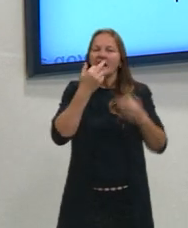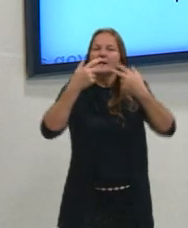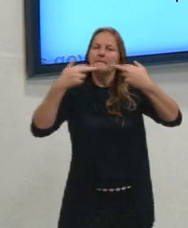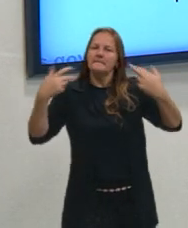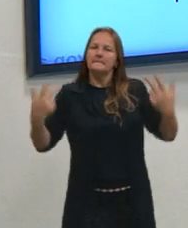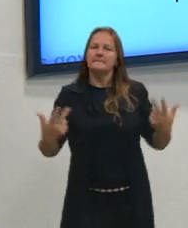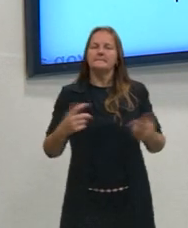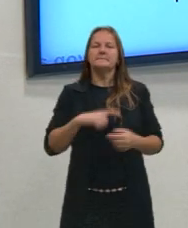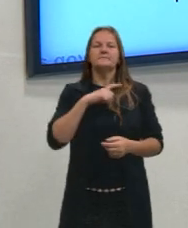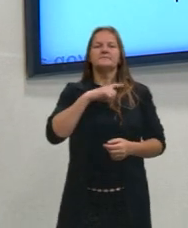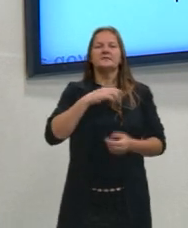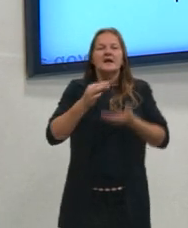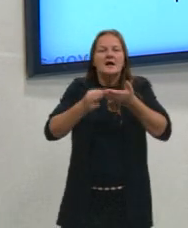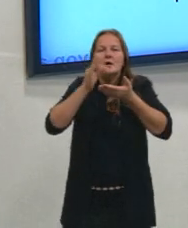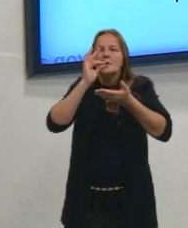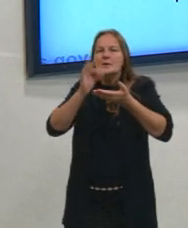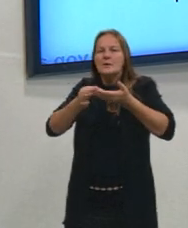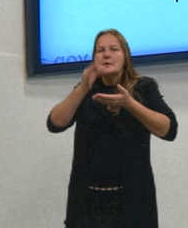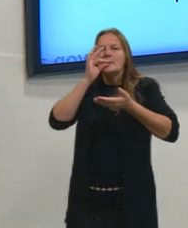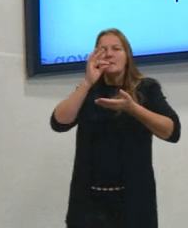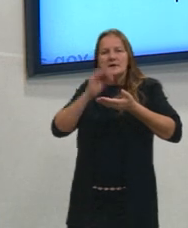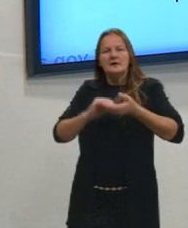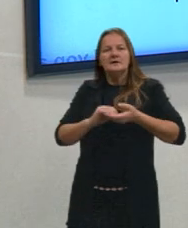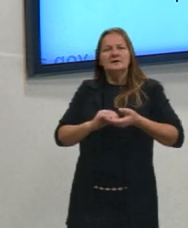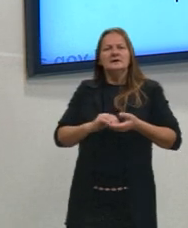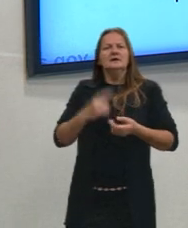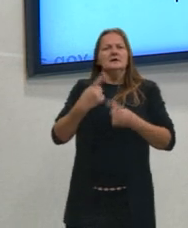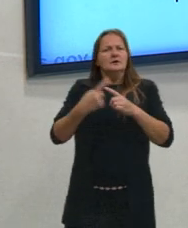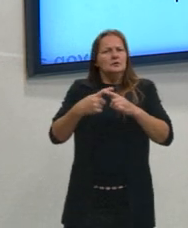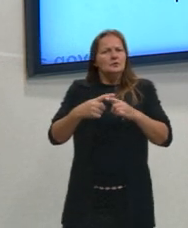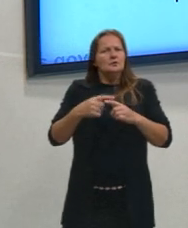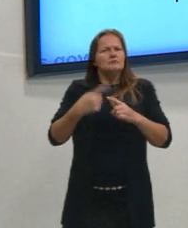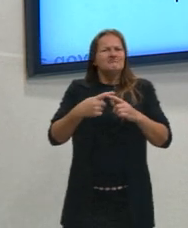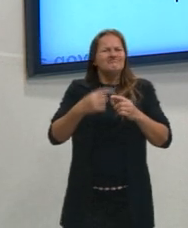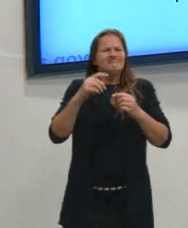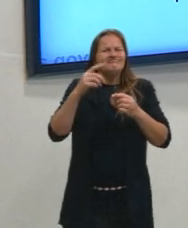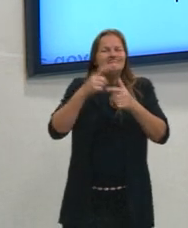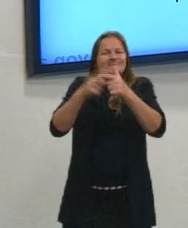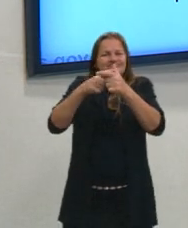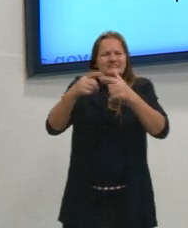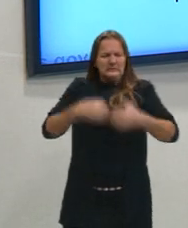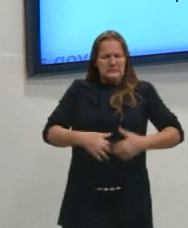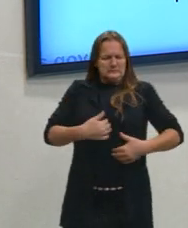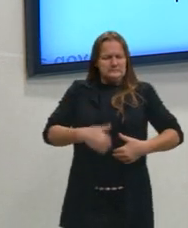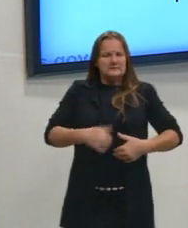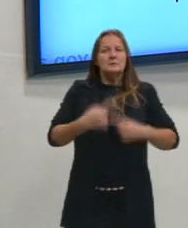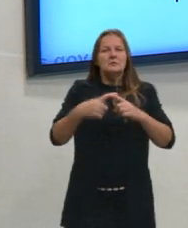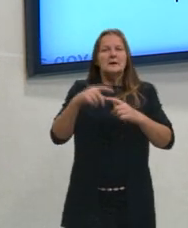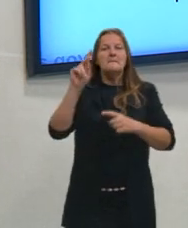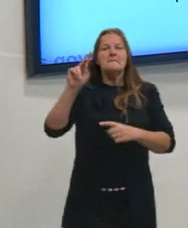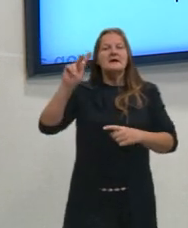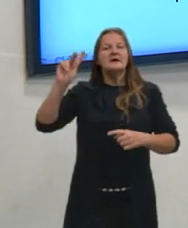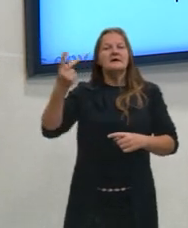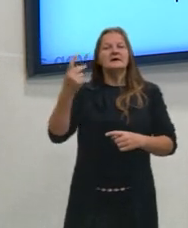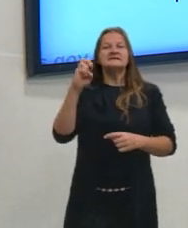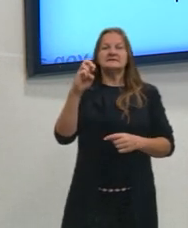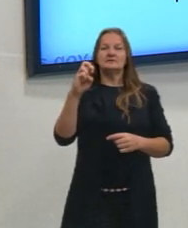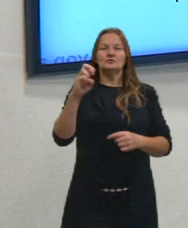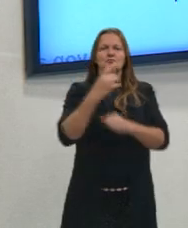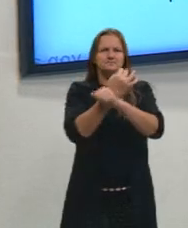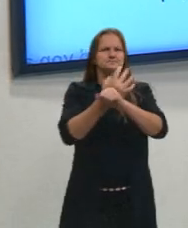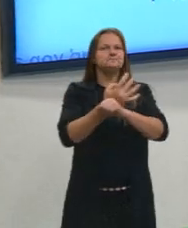alimentos o café também faz mal para quem tem problema estomacal por quê Porque ele tem pegar cinco